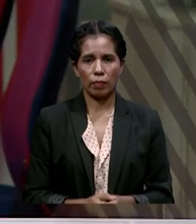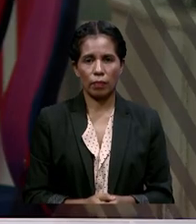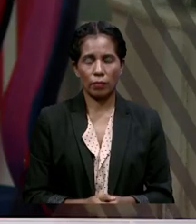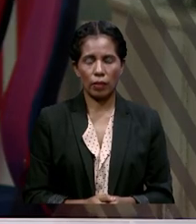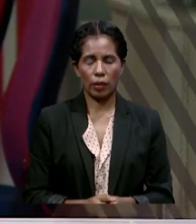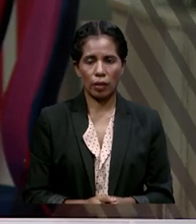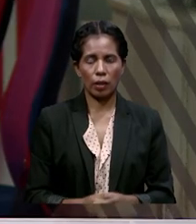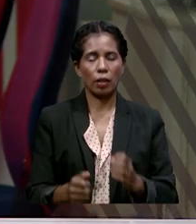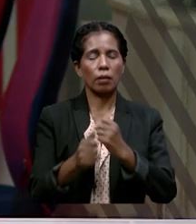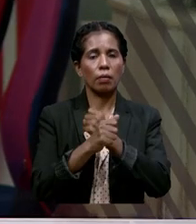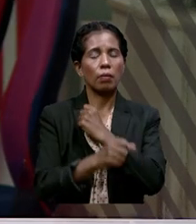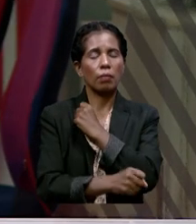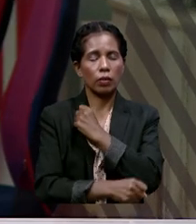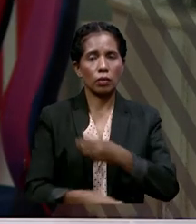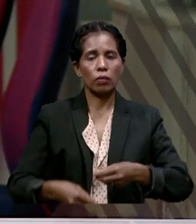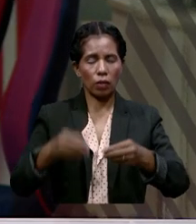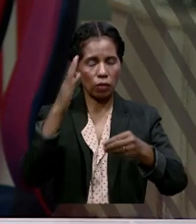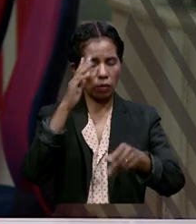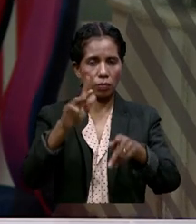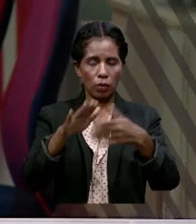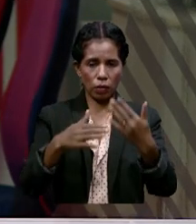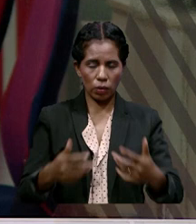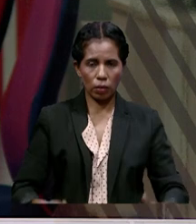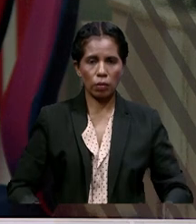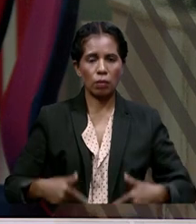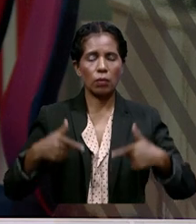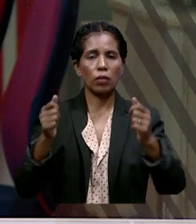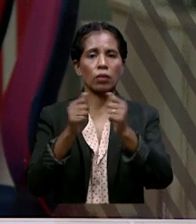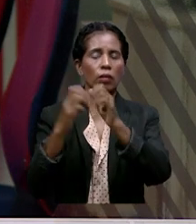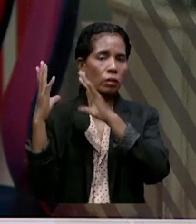Páscoa foi anu em bem marroto a tumores ou esperança.